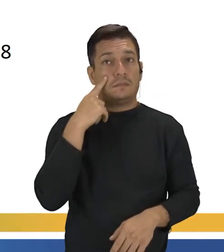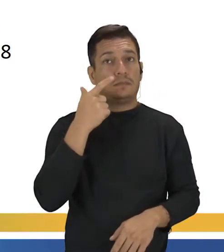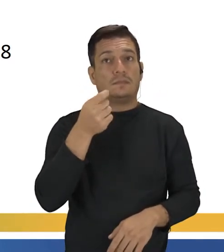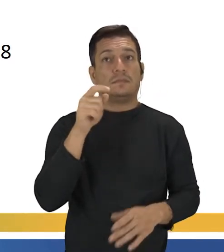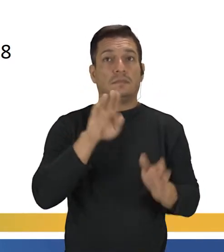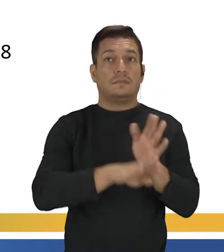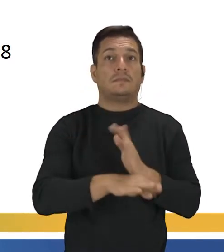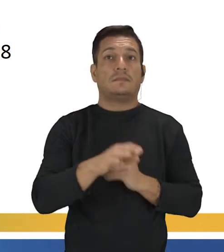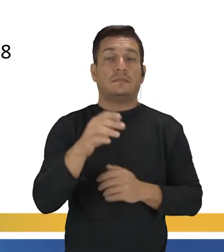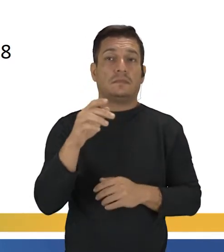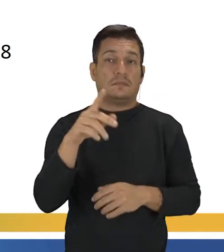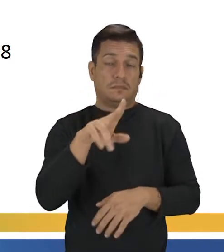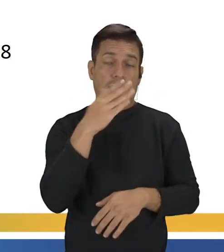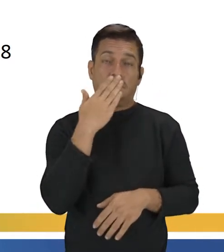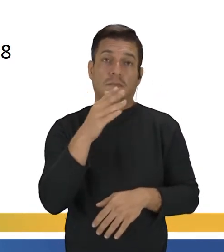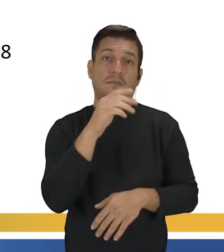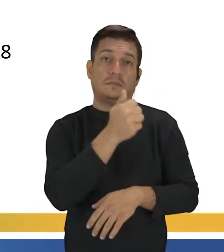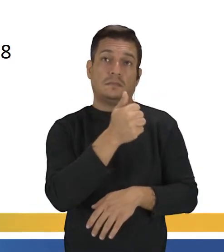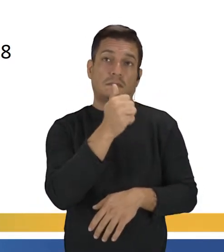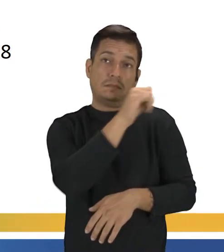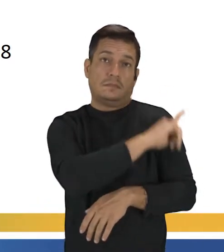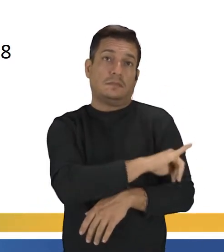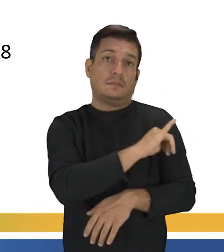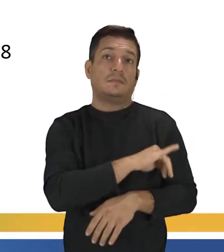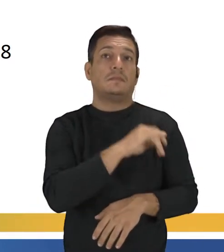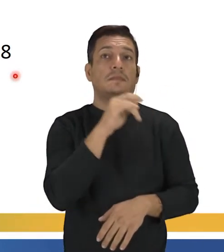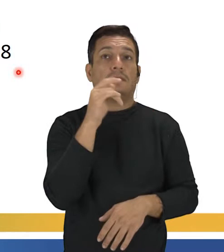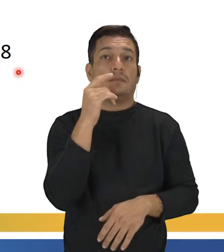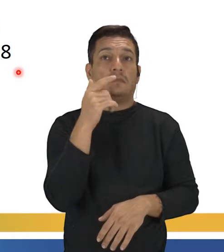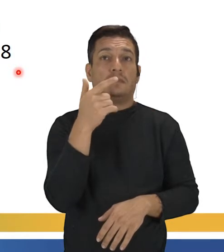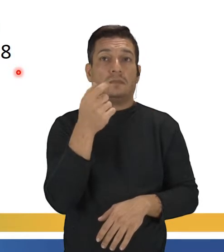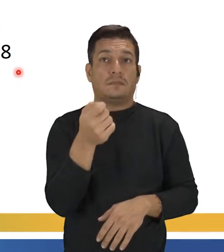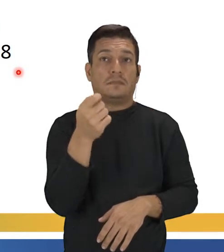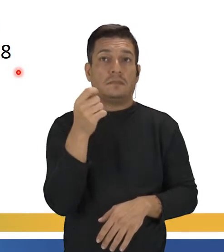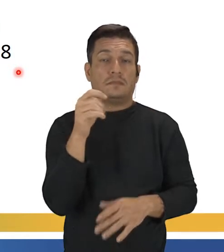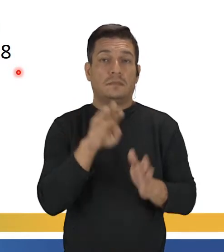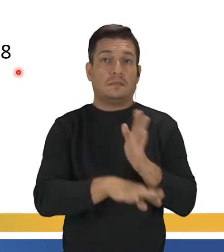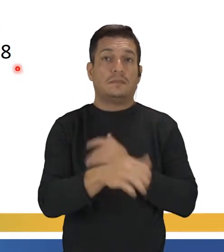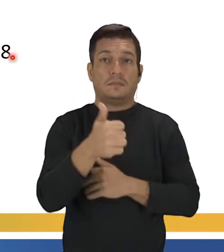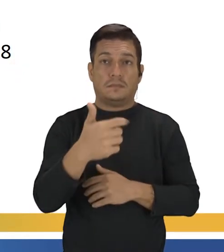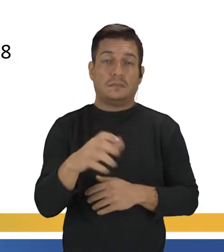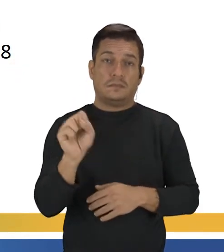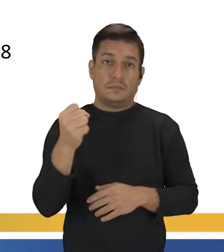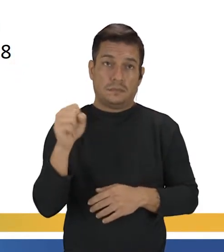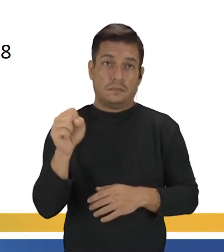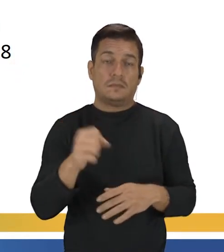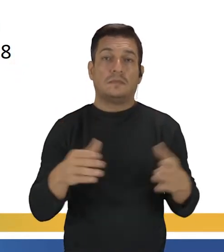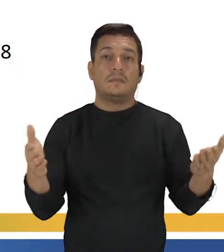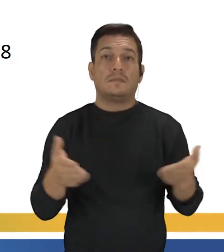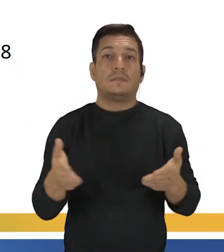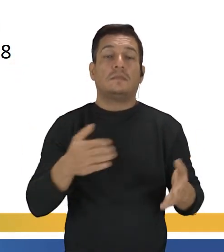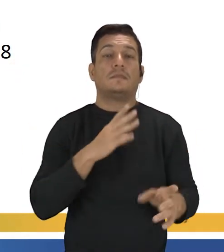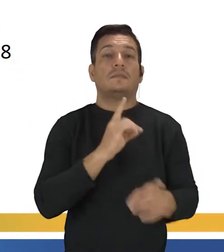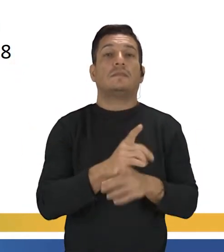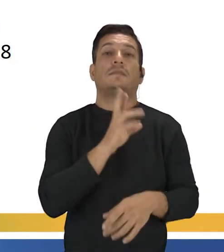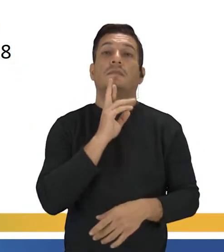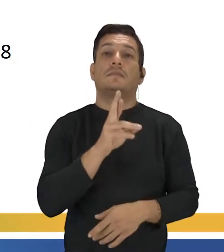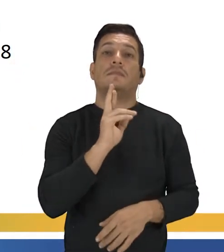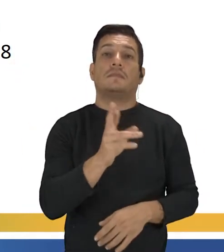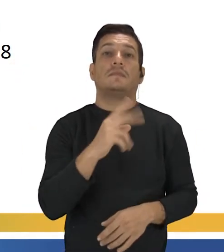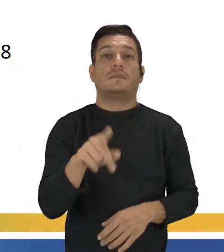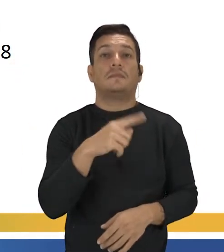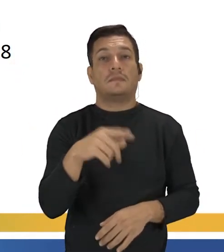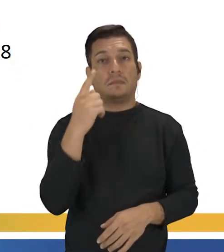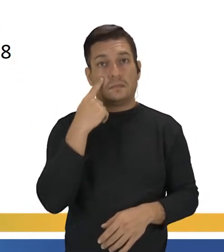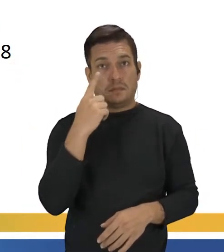ó, 20 preferiram Rio de Janeiro e 12 preferiram os dois. Então, 20 menos 12 é 8. Ok? Agora, para encontrar a resposta, você